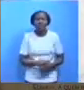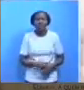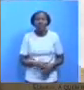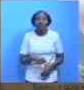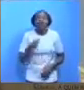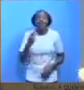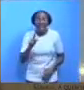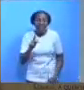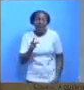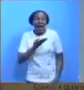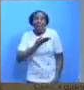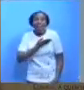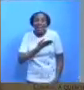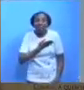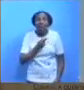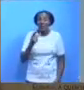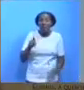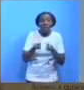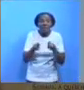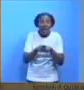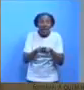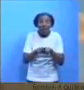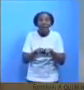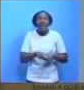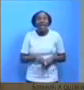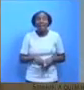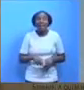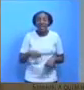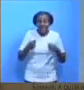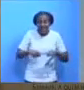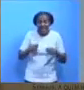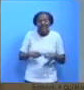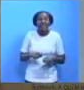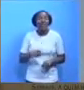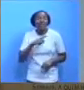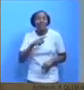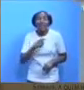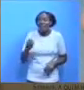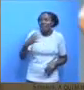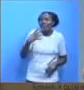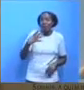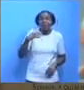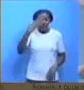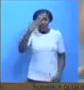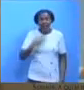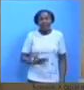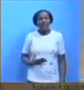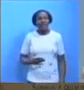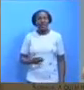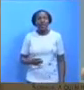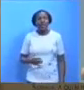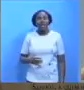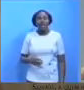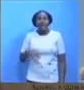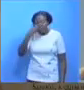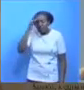por essa pessoa. Vamos pedir a Deus por essa pessoa. Vamos nos sacrificar por essa pessoa. Deixa morrer em mim o orgulho, a vaidade, a prepotência.